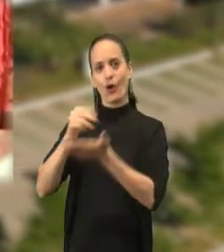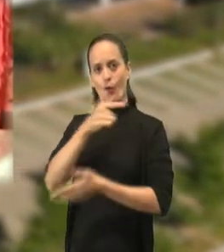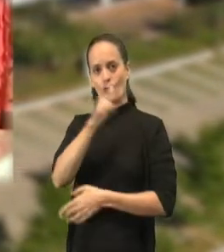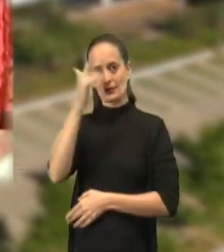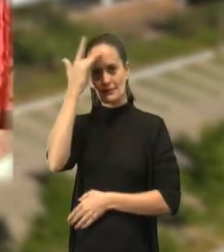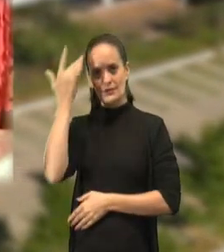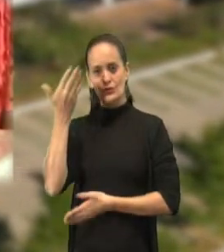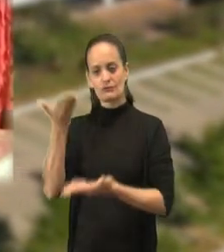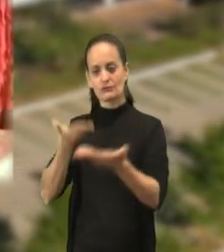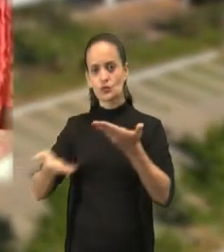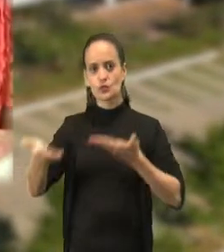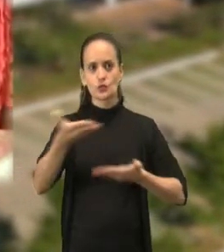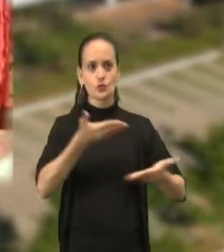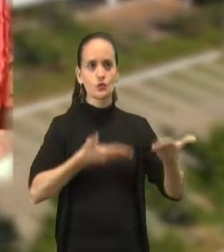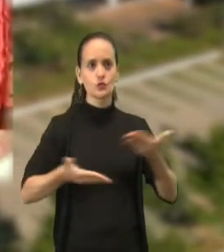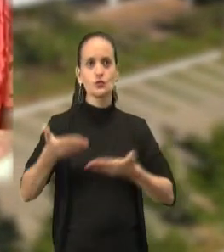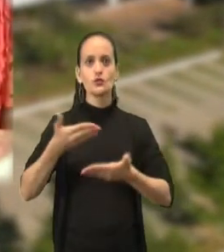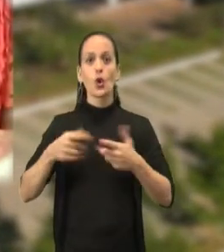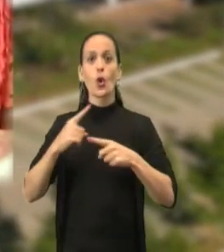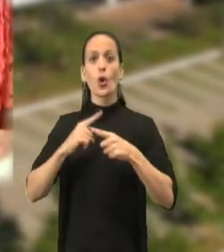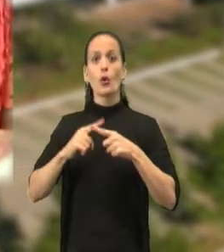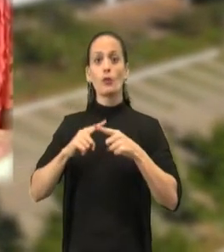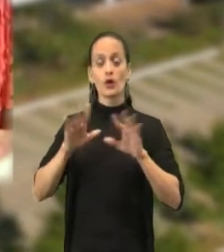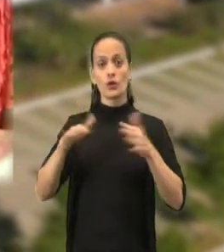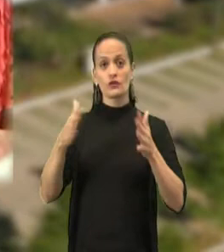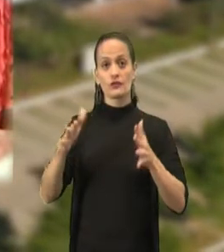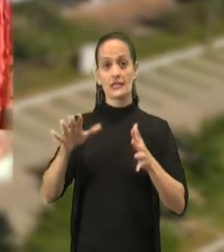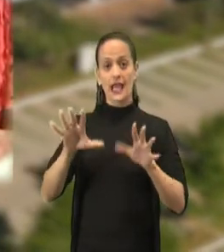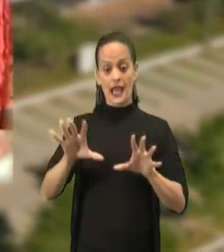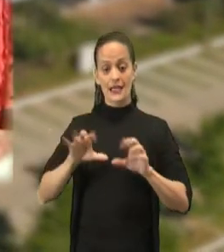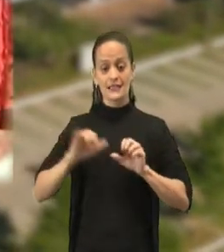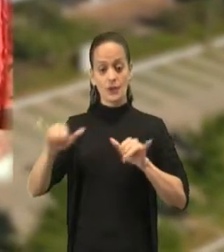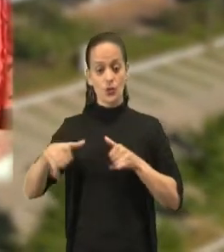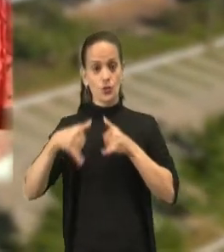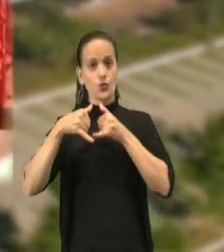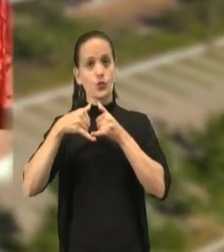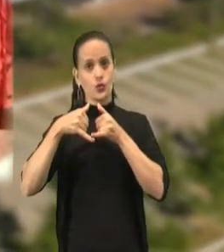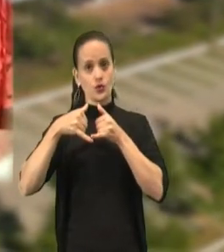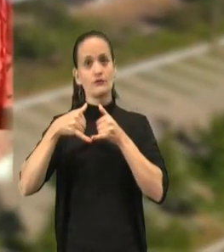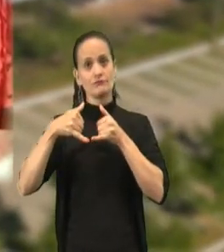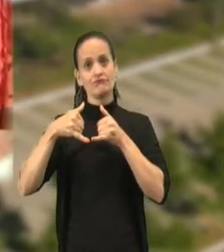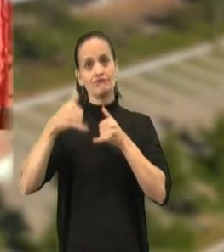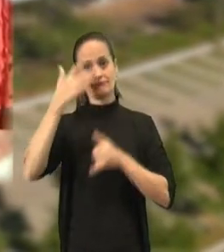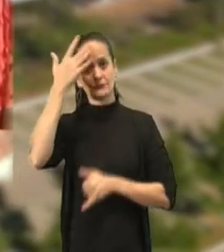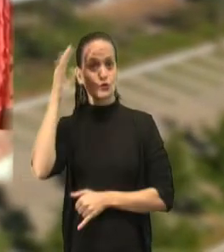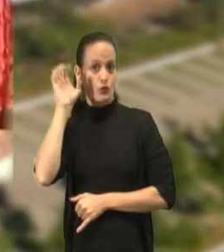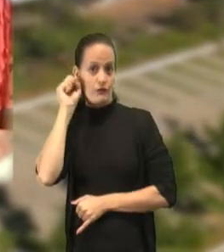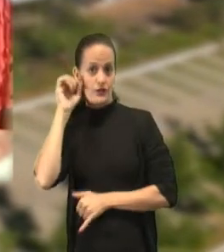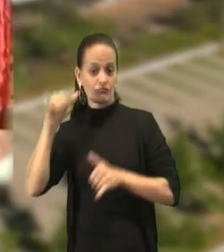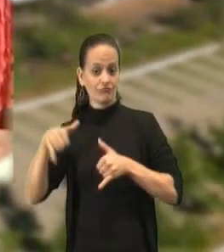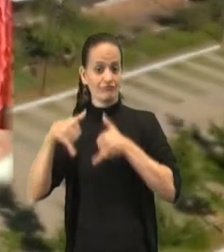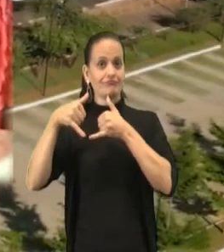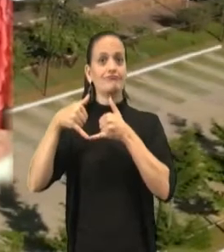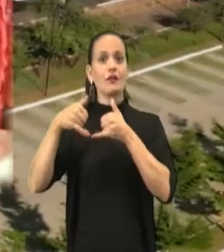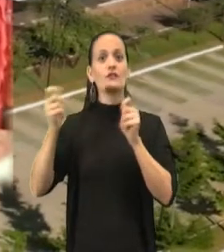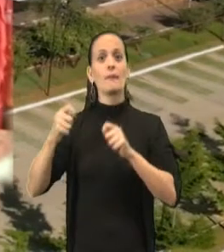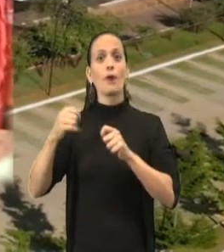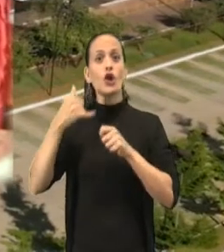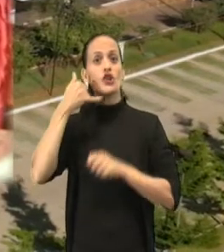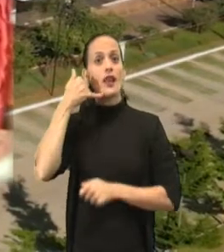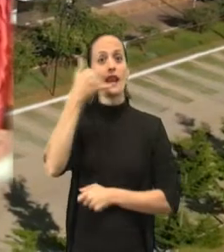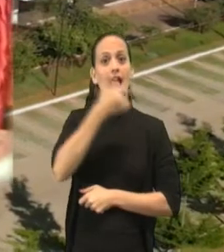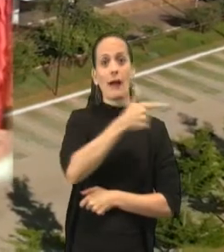essa rede. Quando você receber um telefonema, você também vai dar um telefonema, vai fazer um telefonema para uma outra